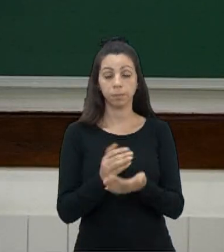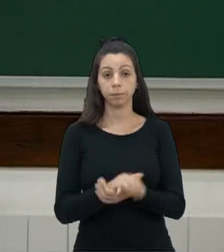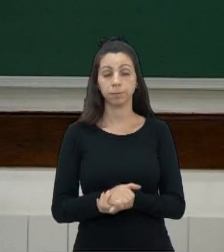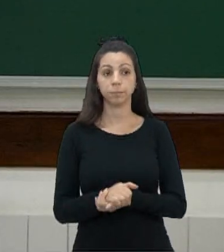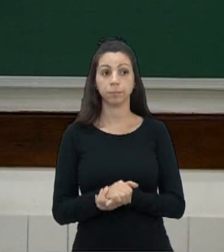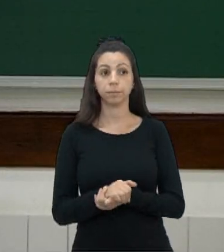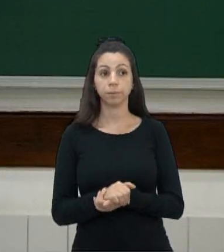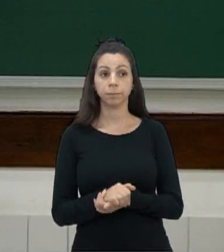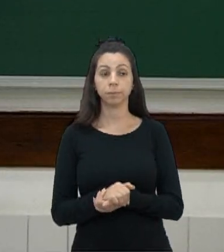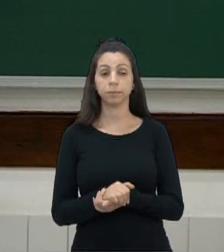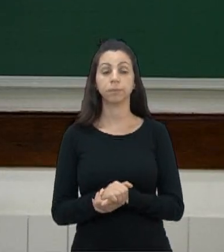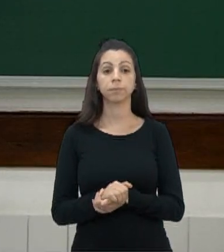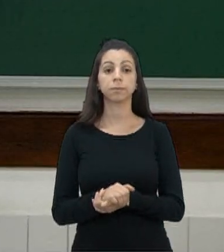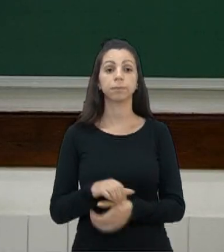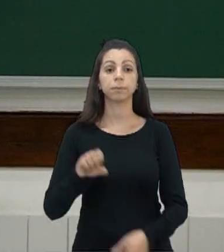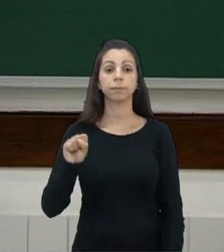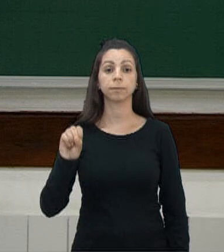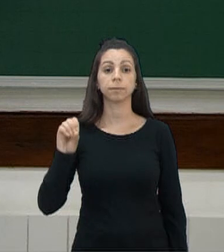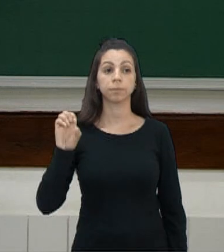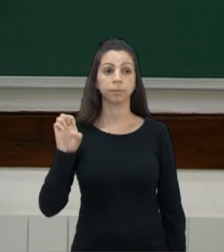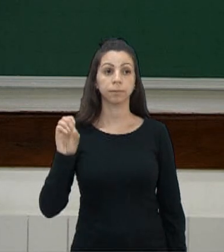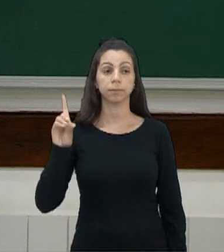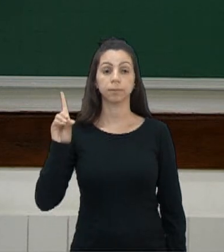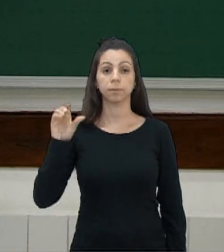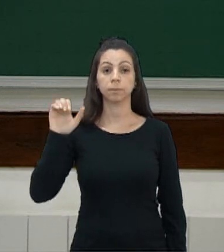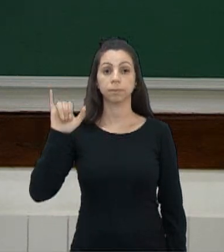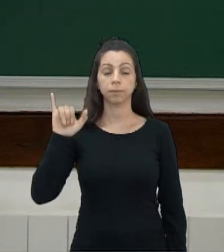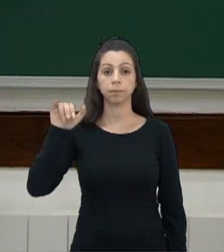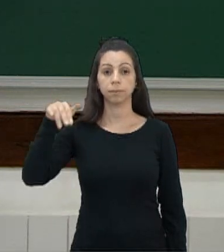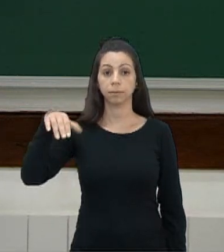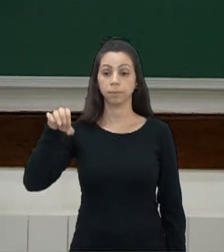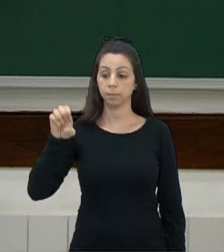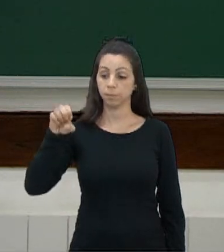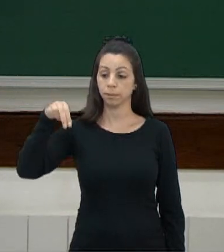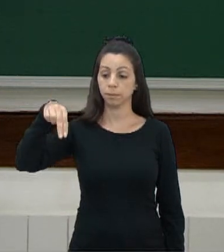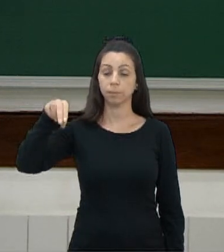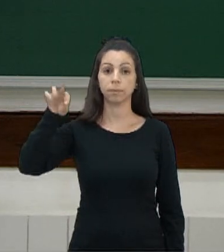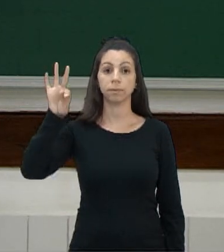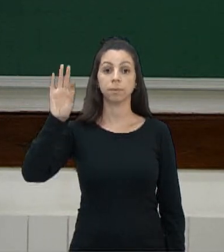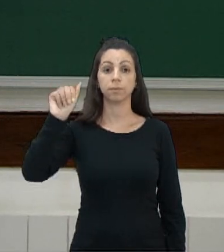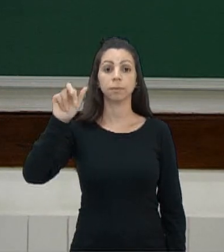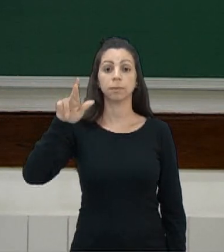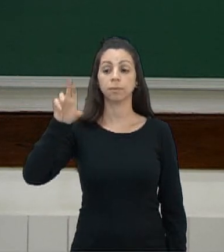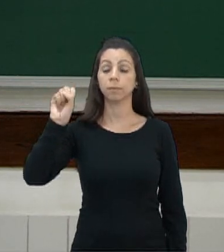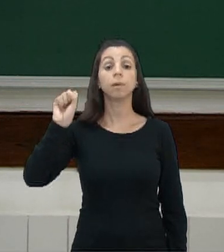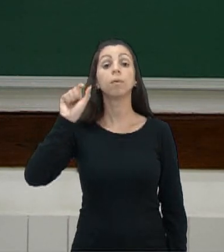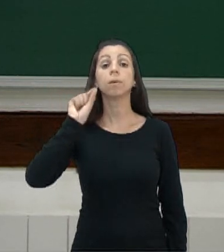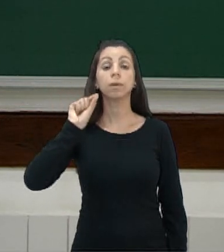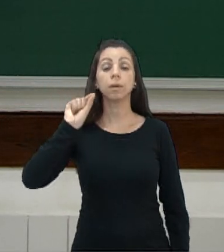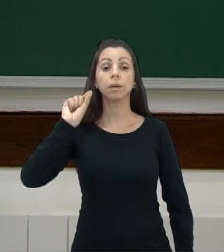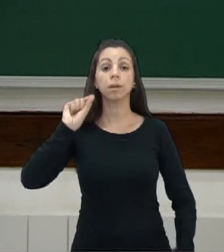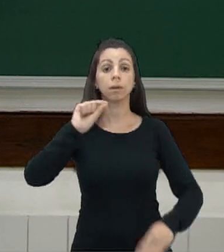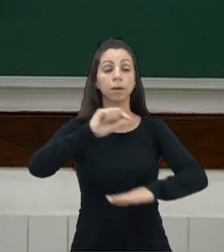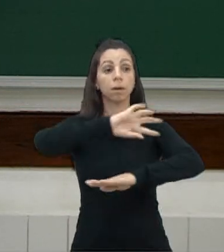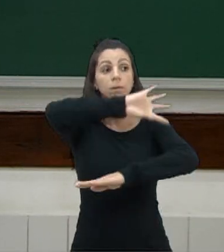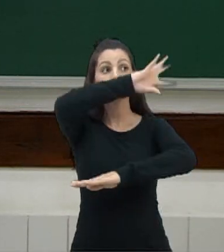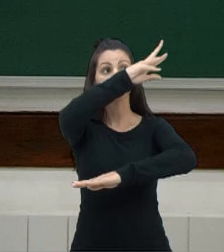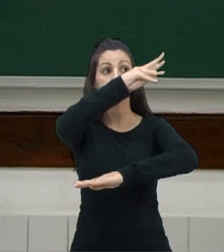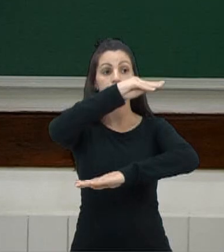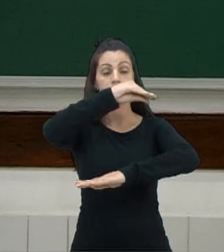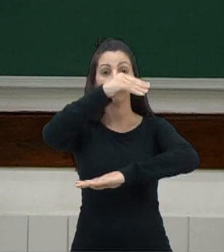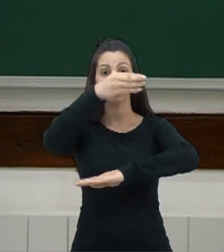agora das bacias sedimentares, que são as áreas que receberam depósitos de sedimentos provenientes dos